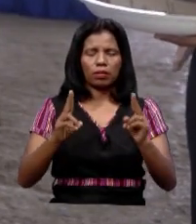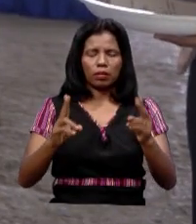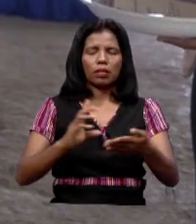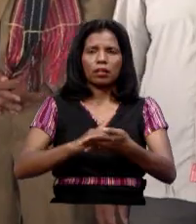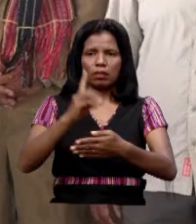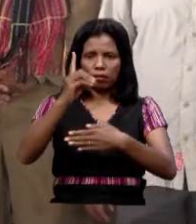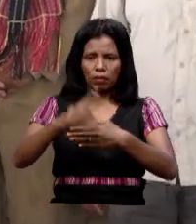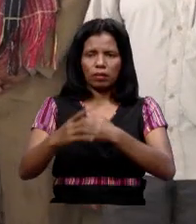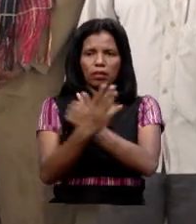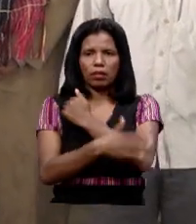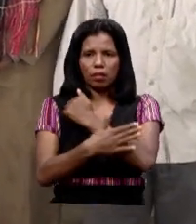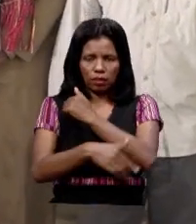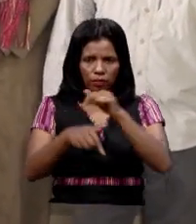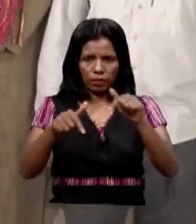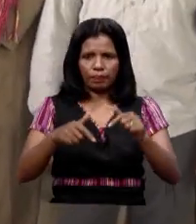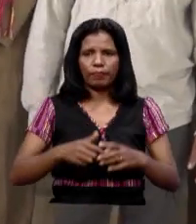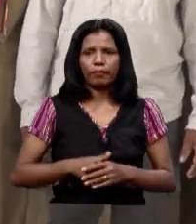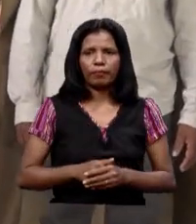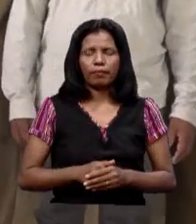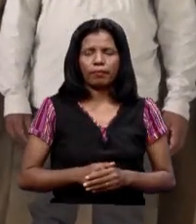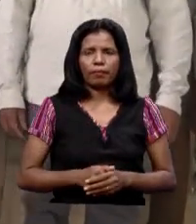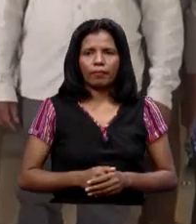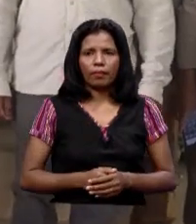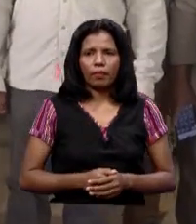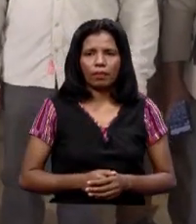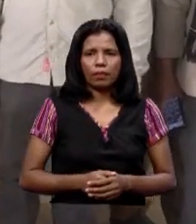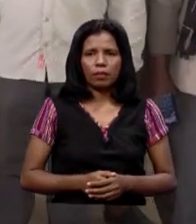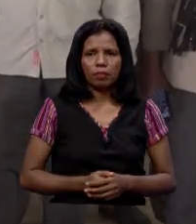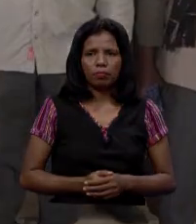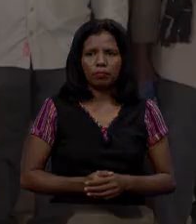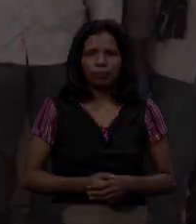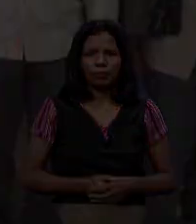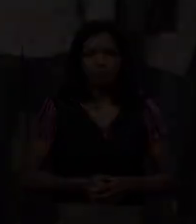desenvolvimento e a nação soberana. Adereto Ximenes, bem-vindo Ximenes, GMN.